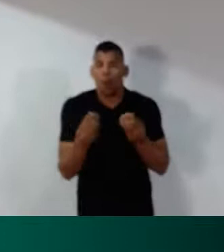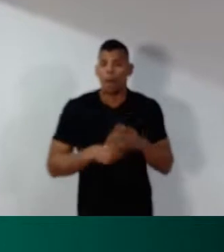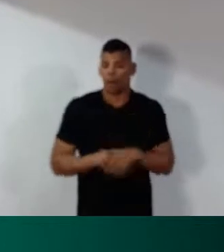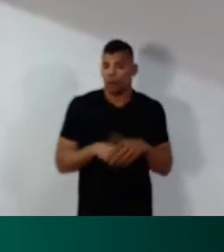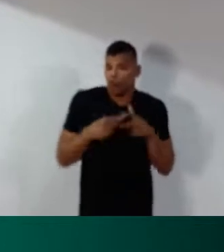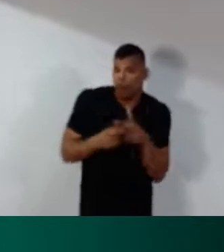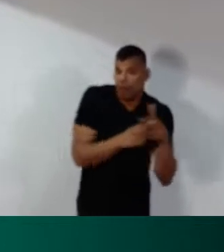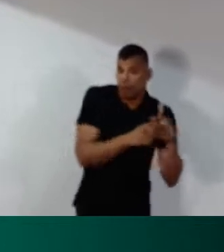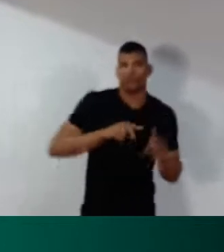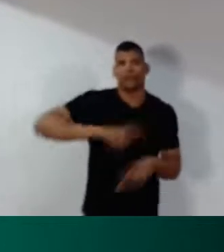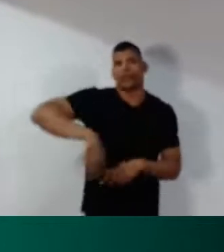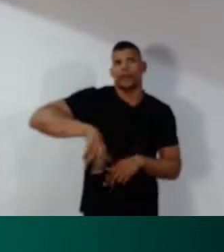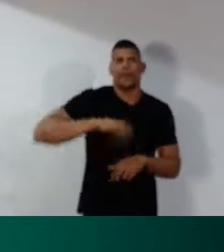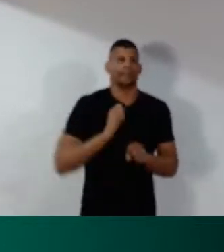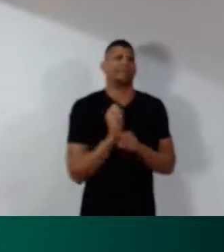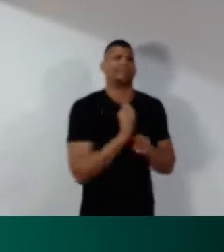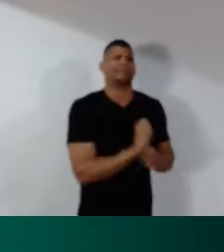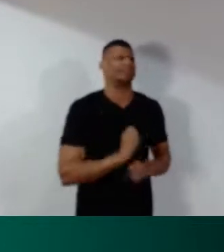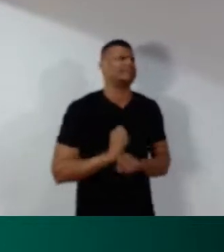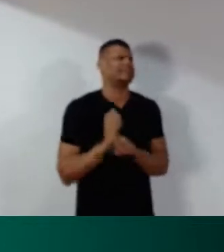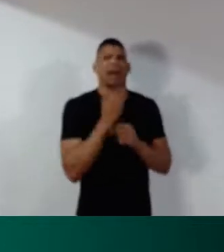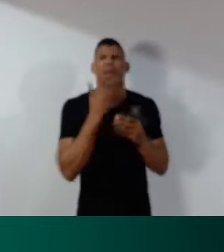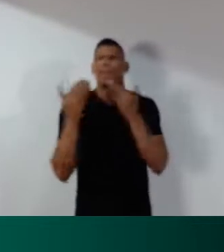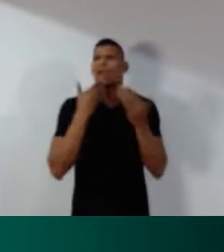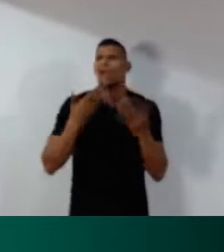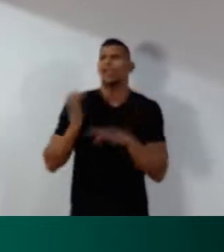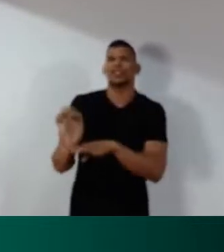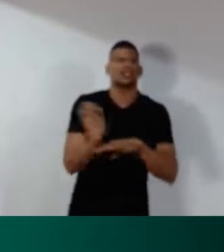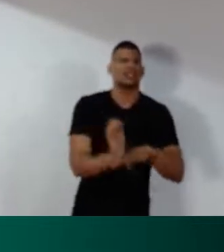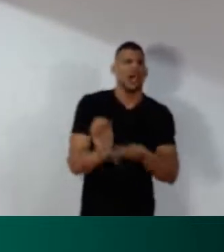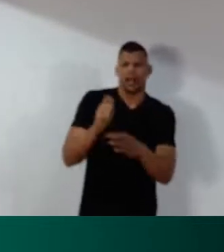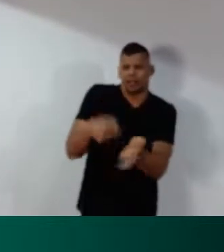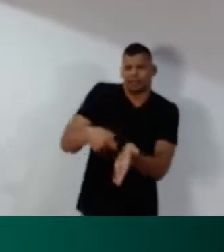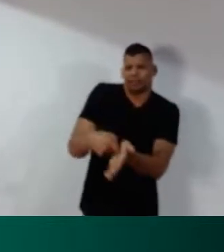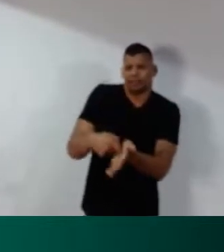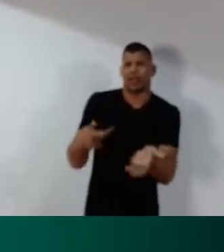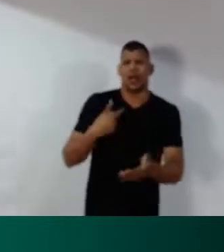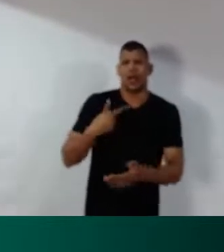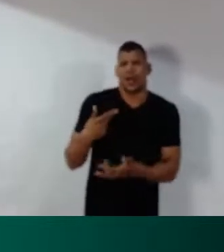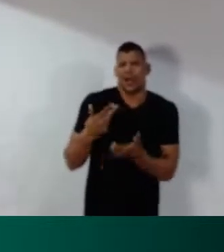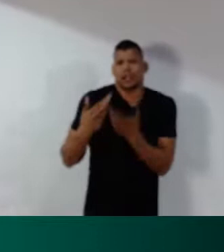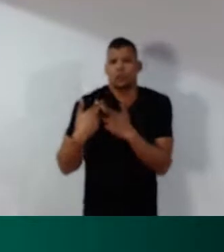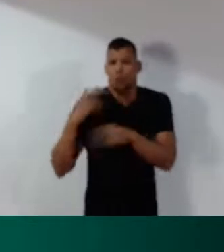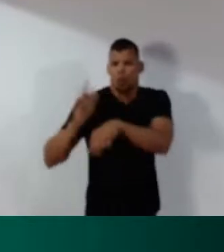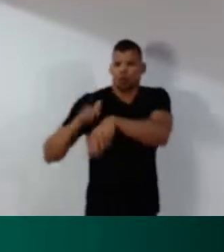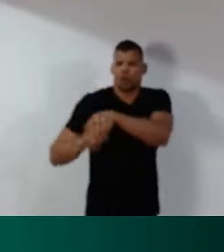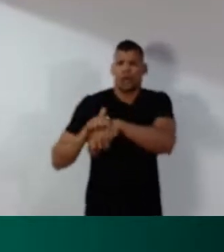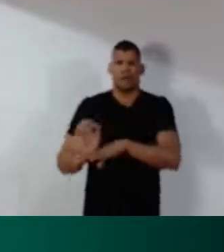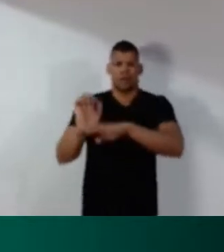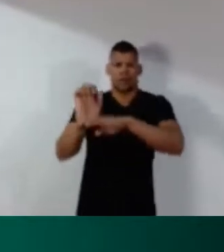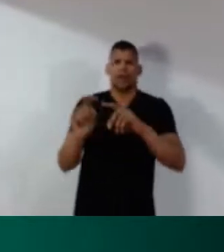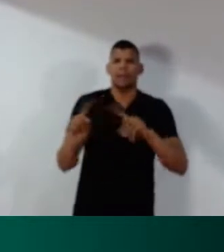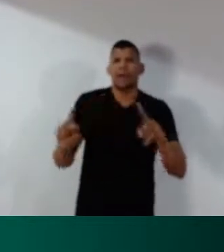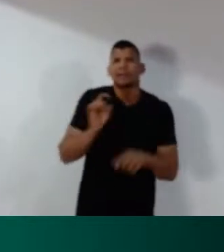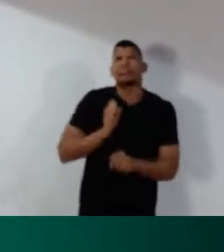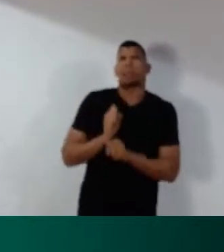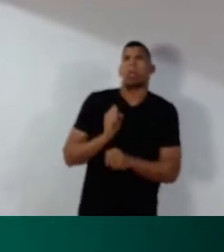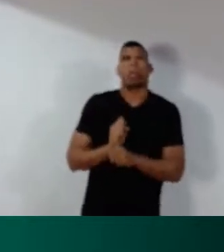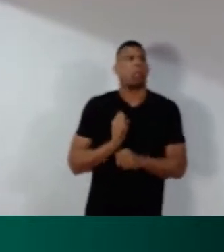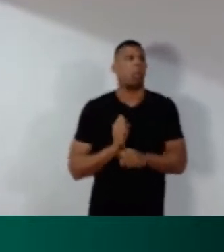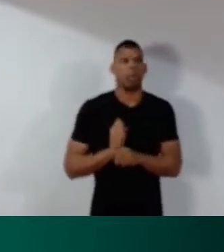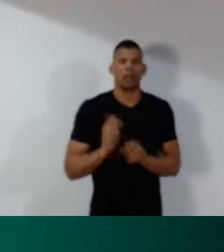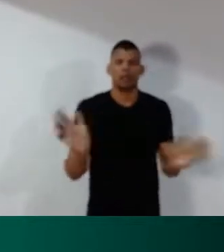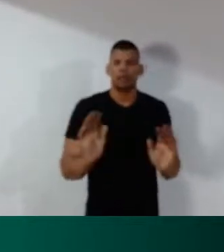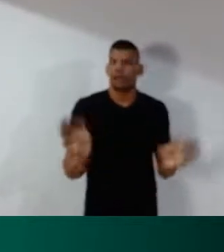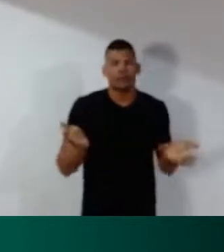que as não só espere da das pessoas ou do Estado de cobrar do Estado dizer que a culpa do Estado porque se foi esperado